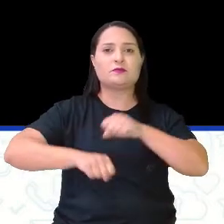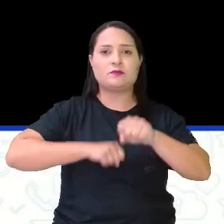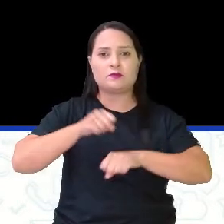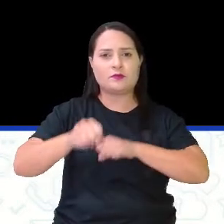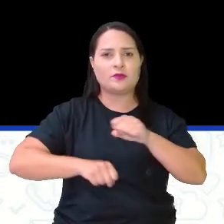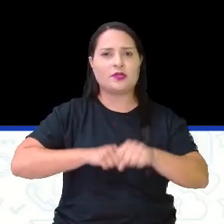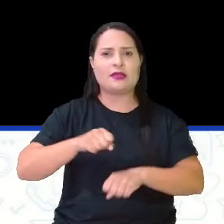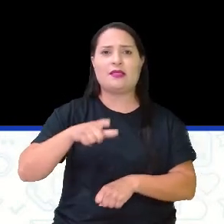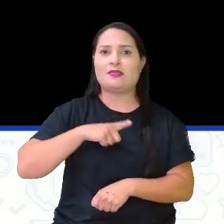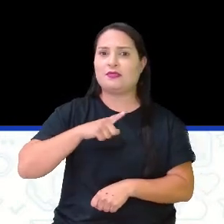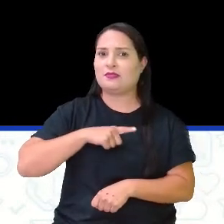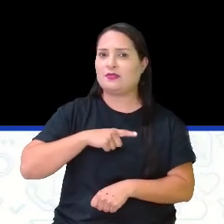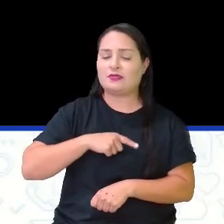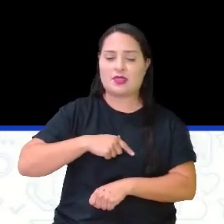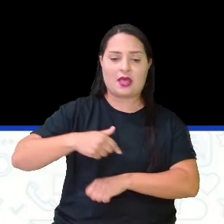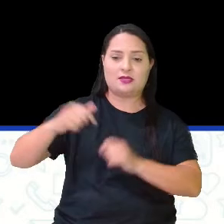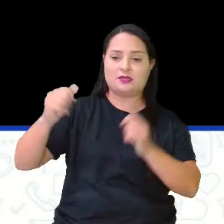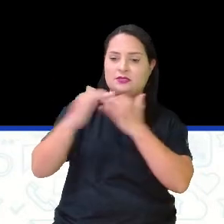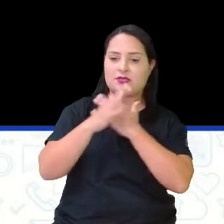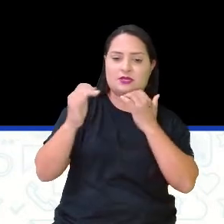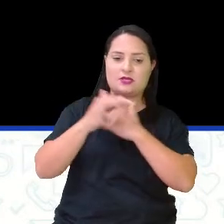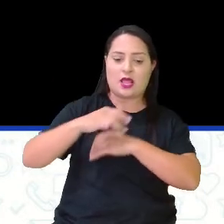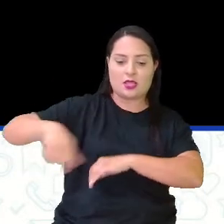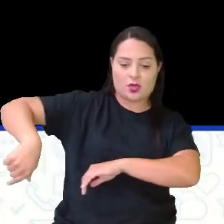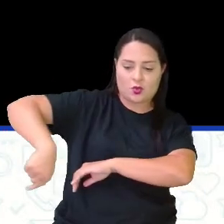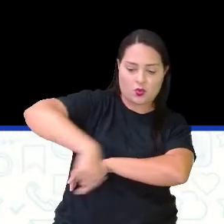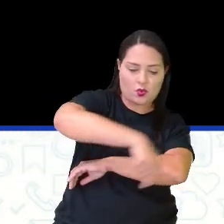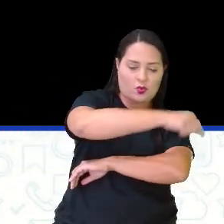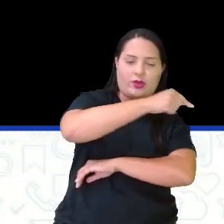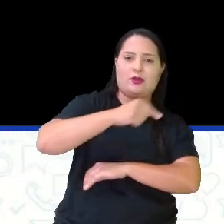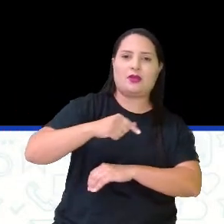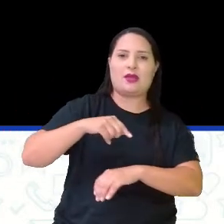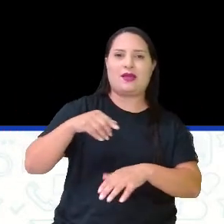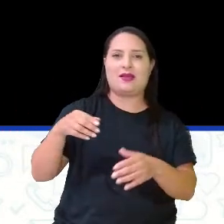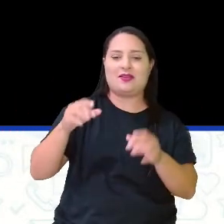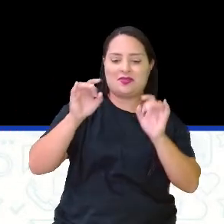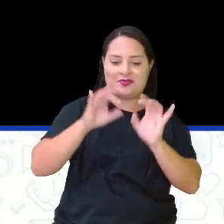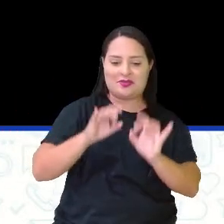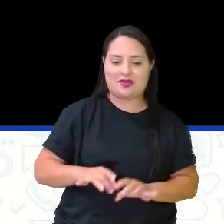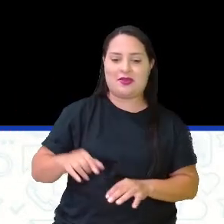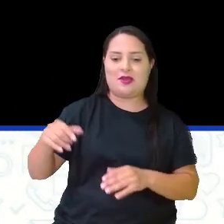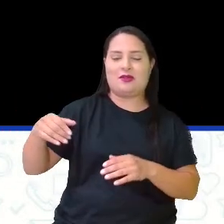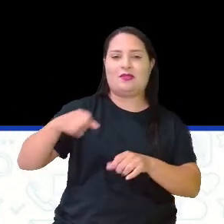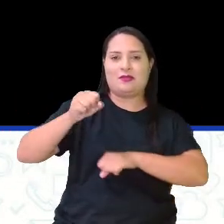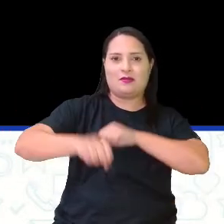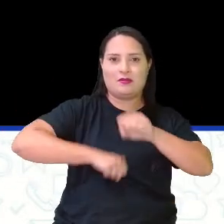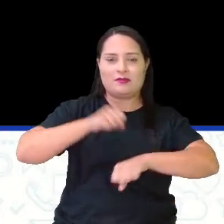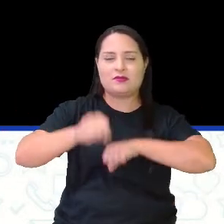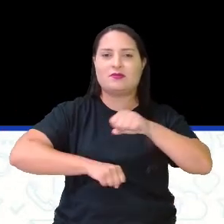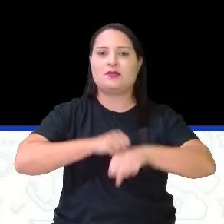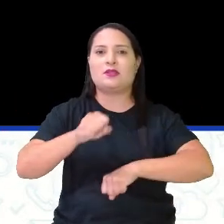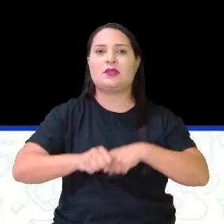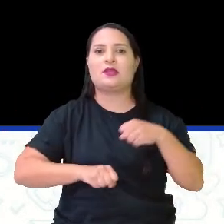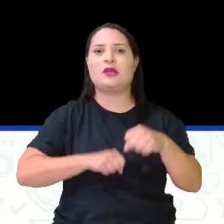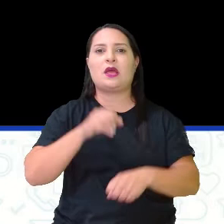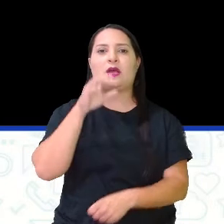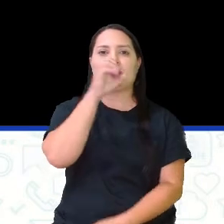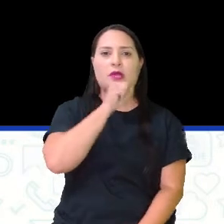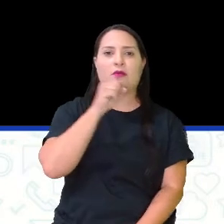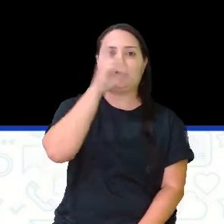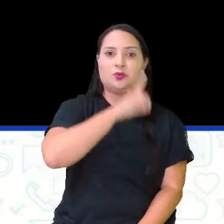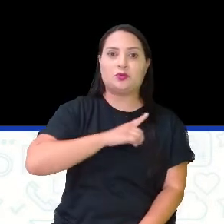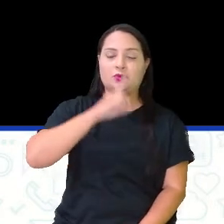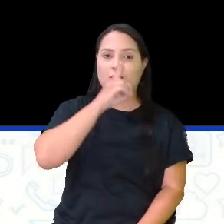várias ciclofaixas agora pela nossa cidade. Final de semana também tem, ainda é mais ampliada,